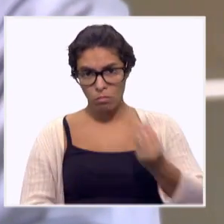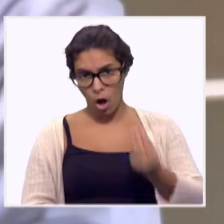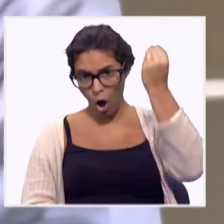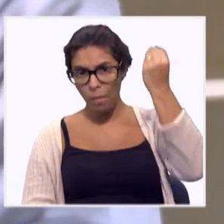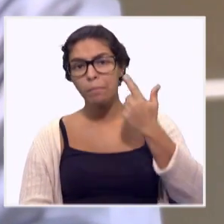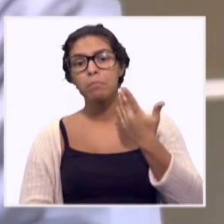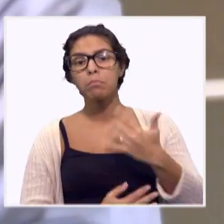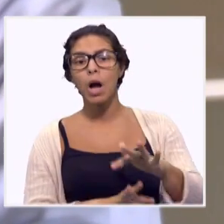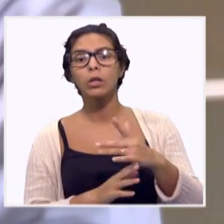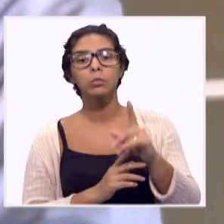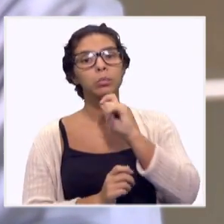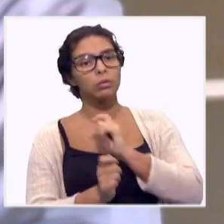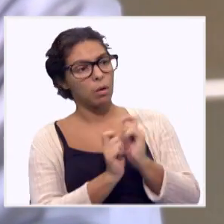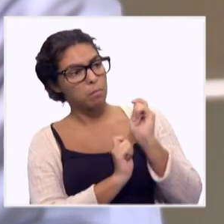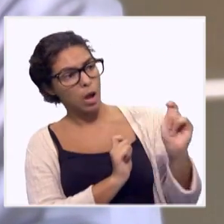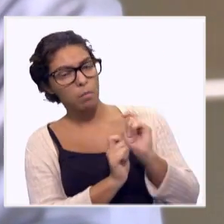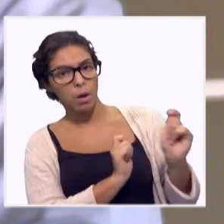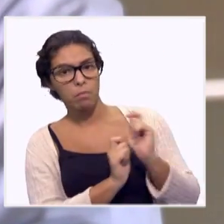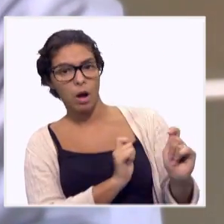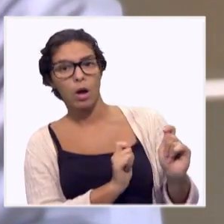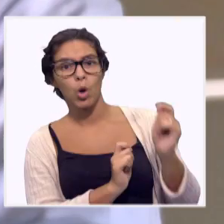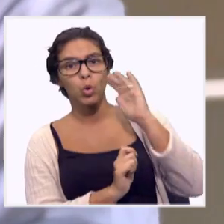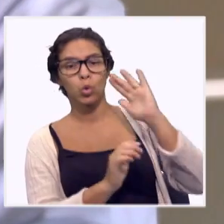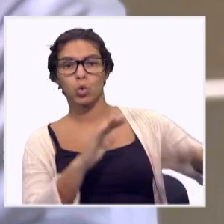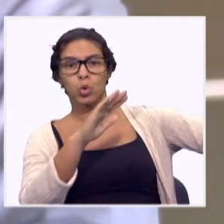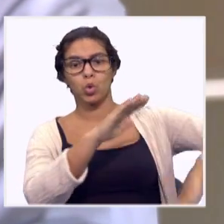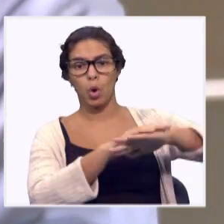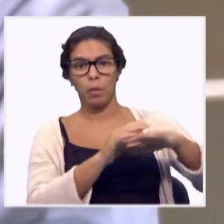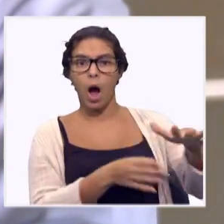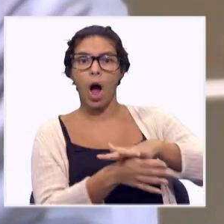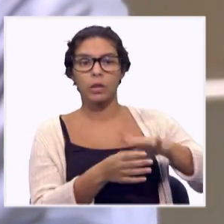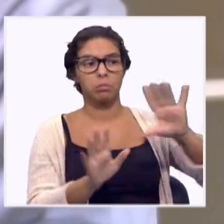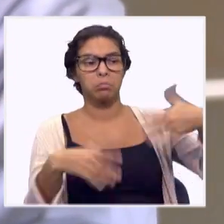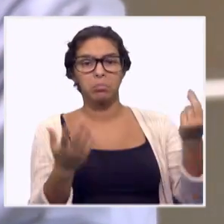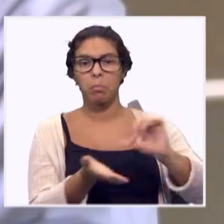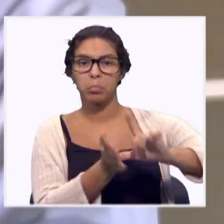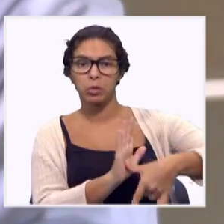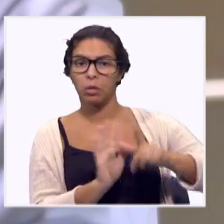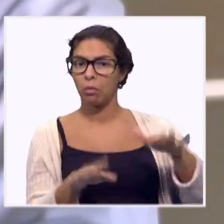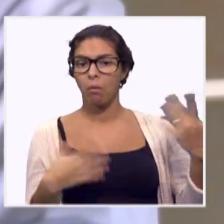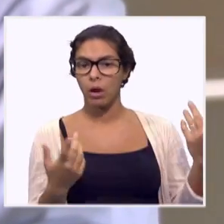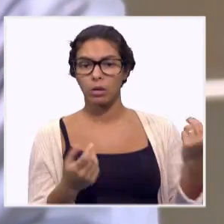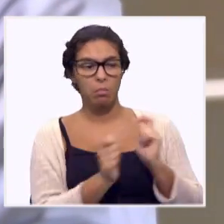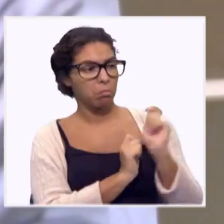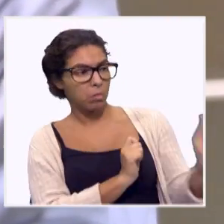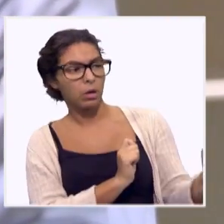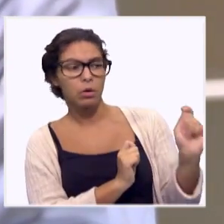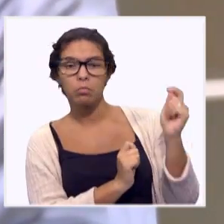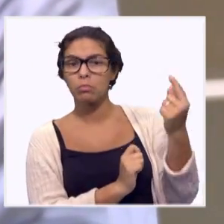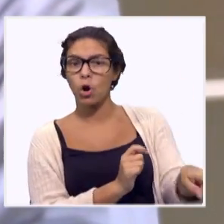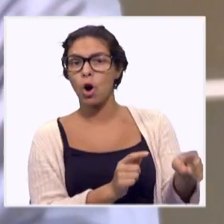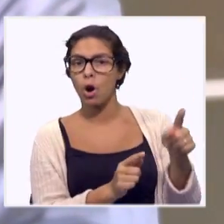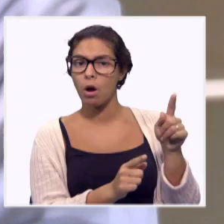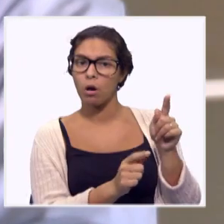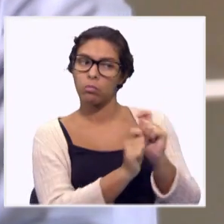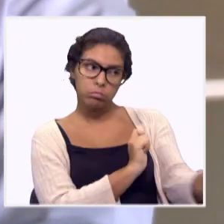mas se calhar consigo ter aqui nos meus recursos capacidade de pagar um profissional que é topo de gama em determinada área para fazer um projeto qualquer pontual e, obviamente, paga apenas